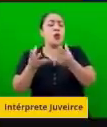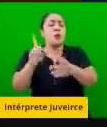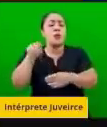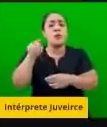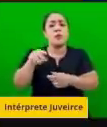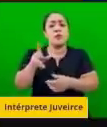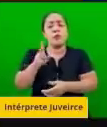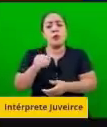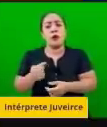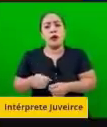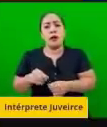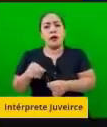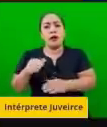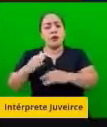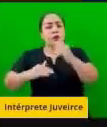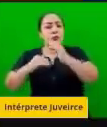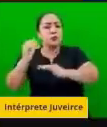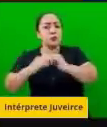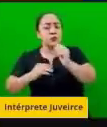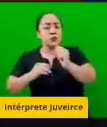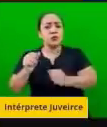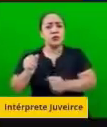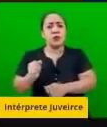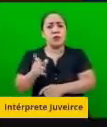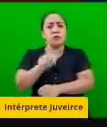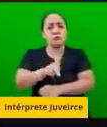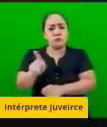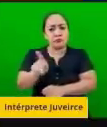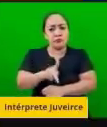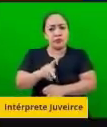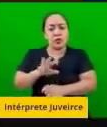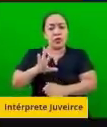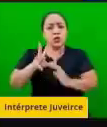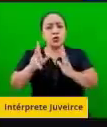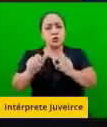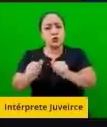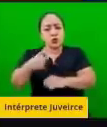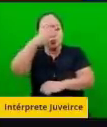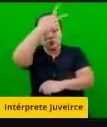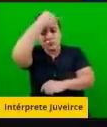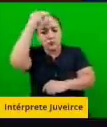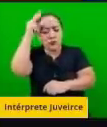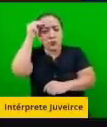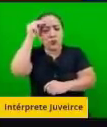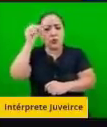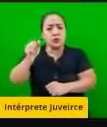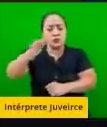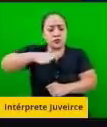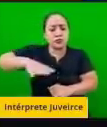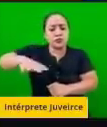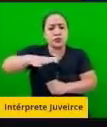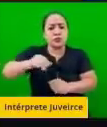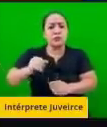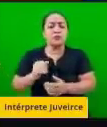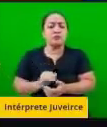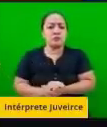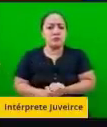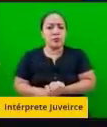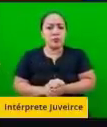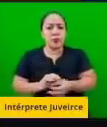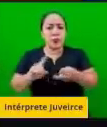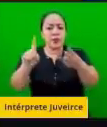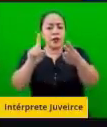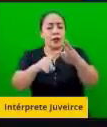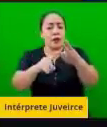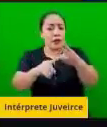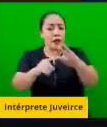alunos, dos professores da Rede Municipal de Ensino de Campo Grande. Vamos apresentar uma sugestão de instrumento